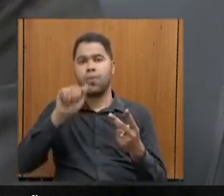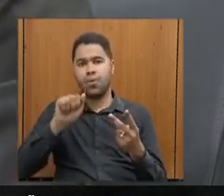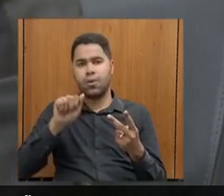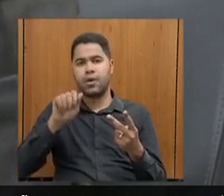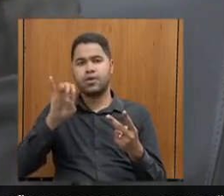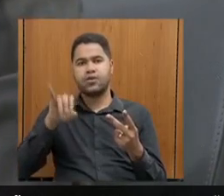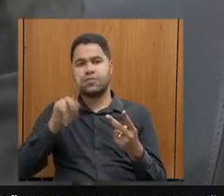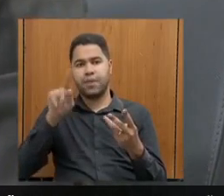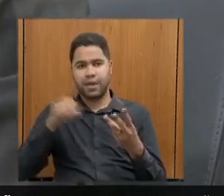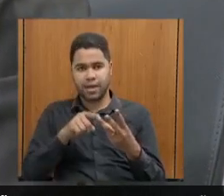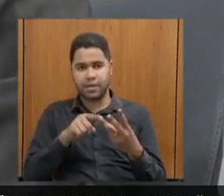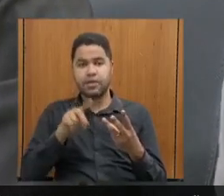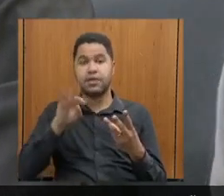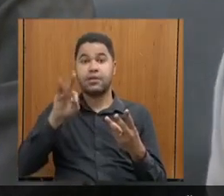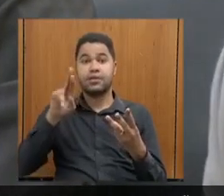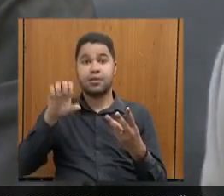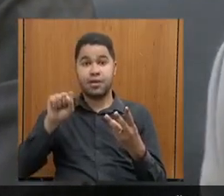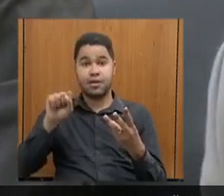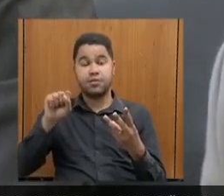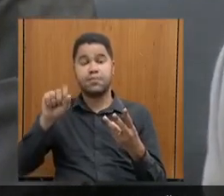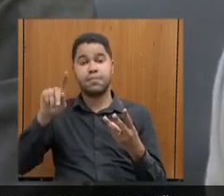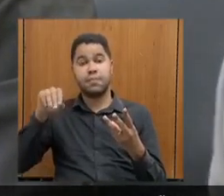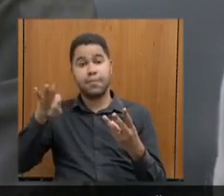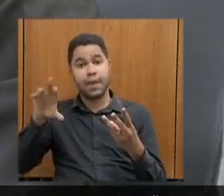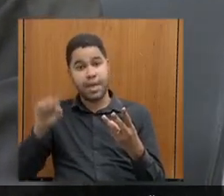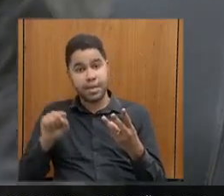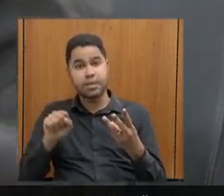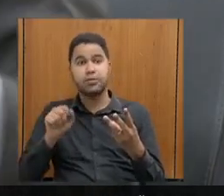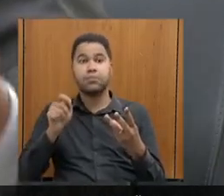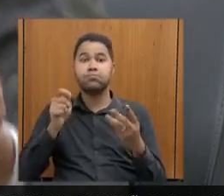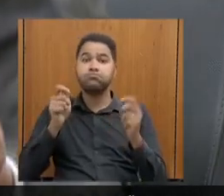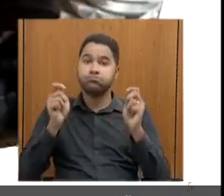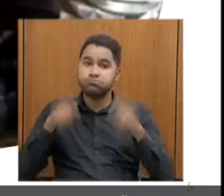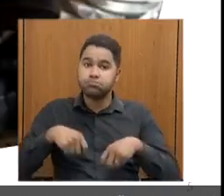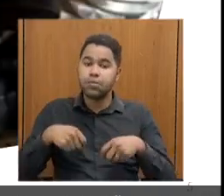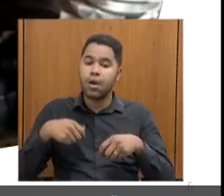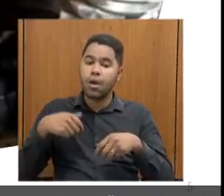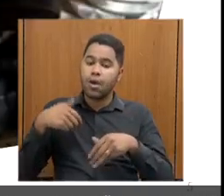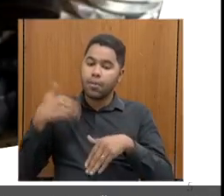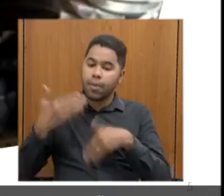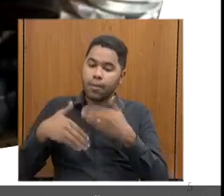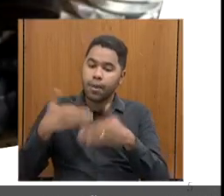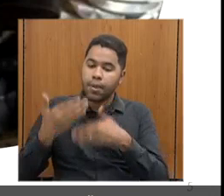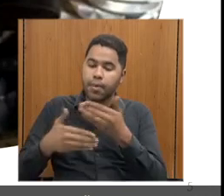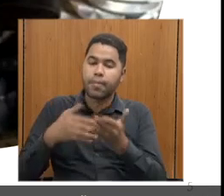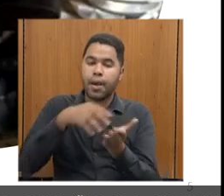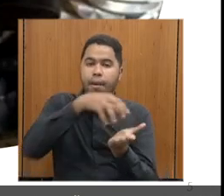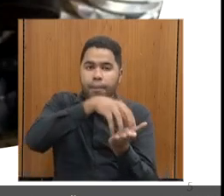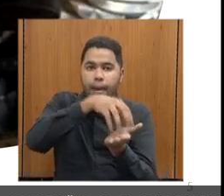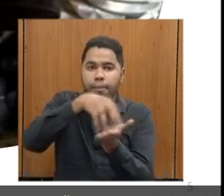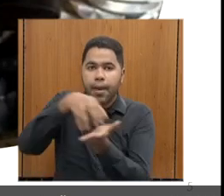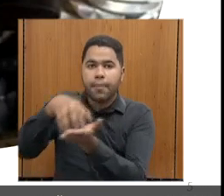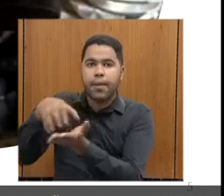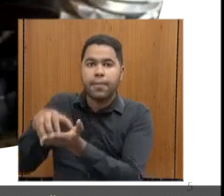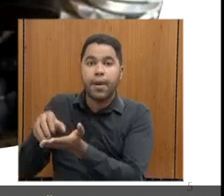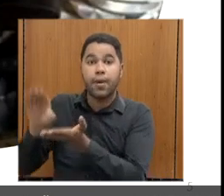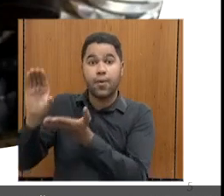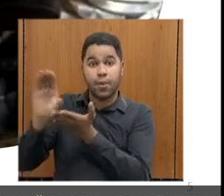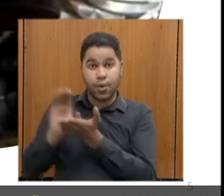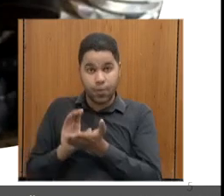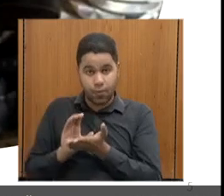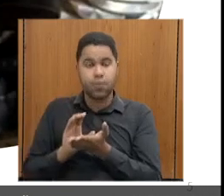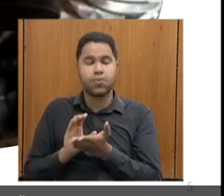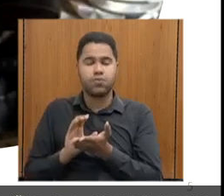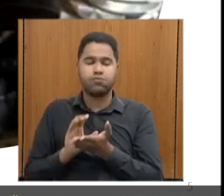e além do Objetivo estratégico de poder é no momento de renovação das a ter o recurso